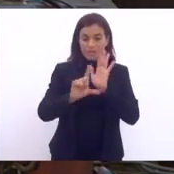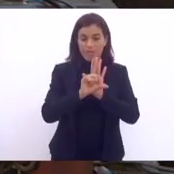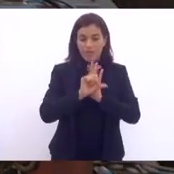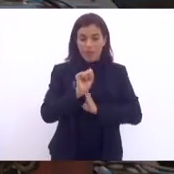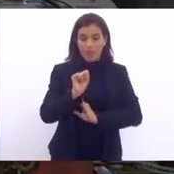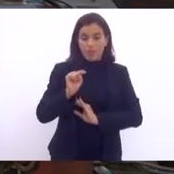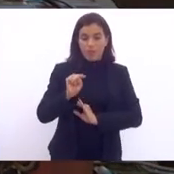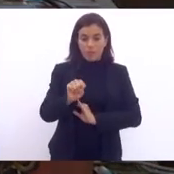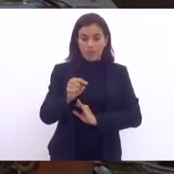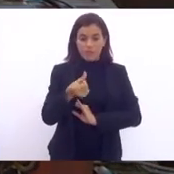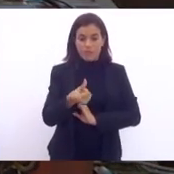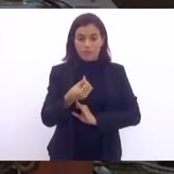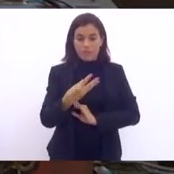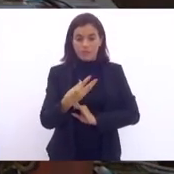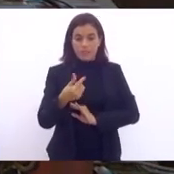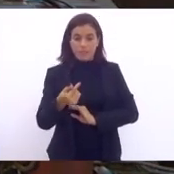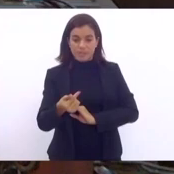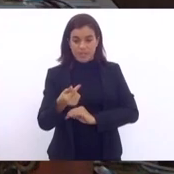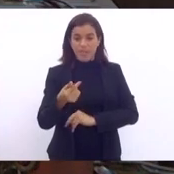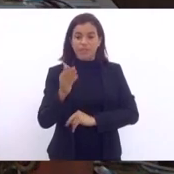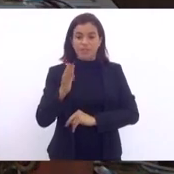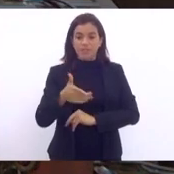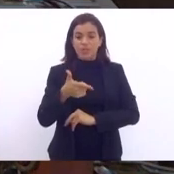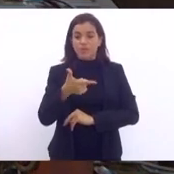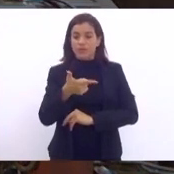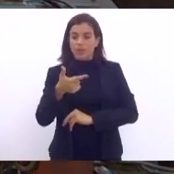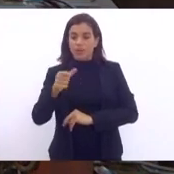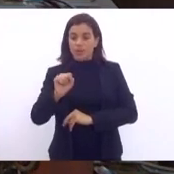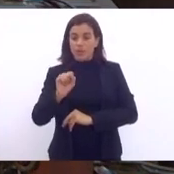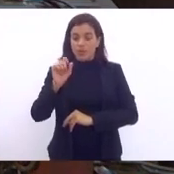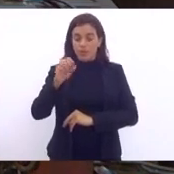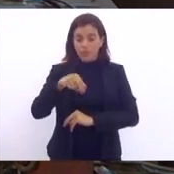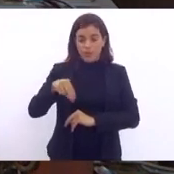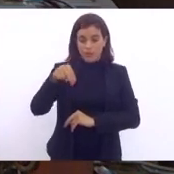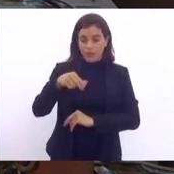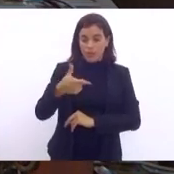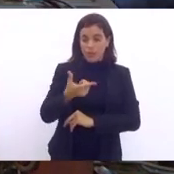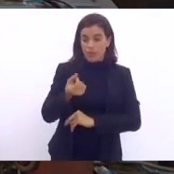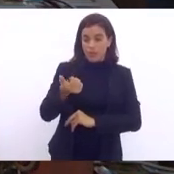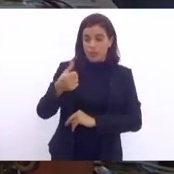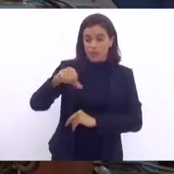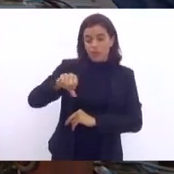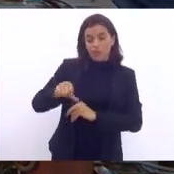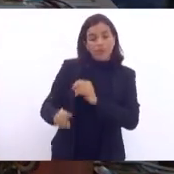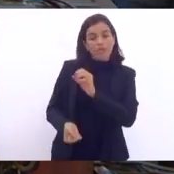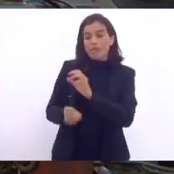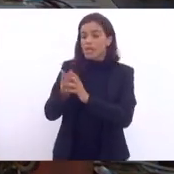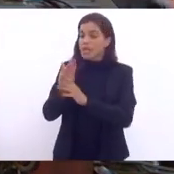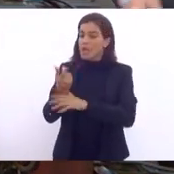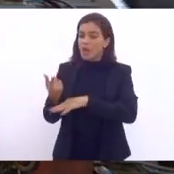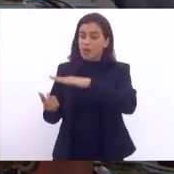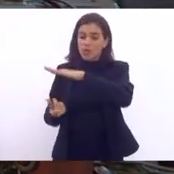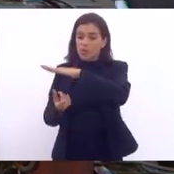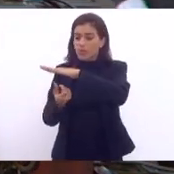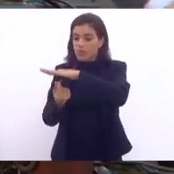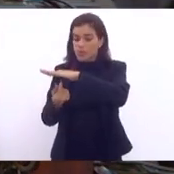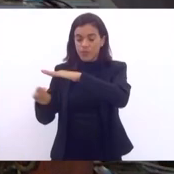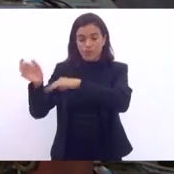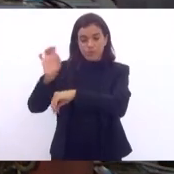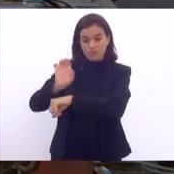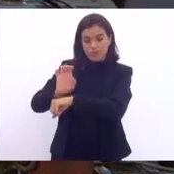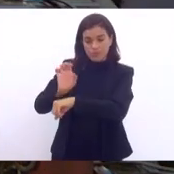8.637, de 28 de novembro de 2019, que cria o Fundo Estadual de Segurança Pública e dá